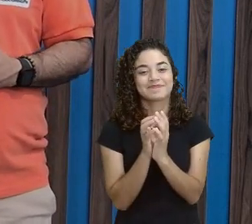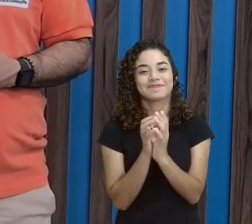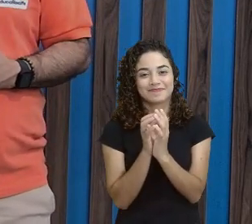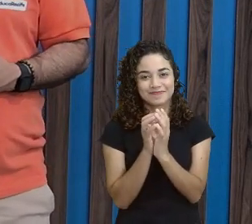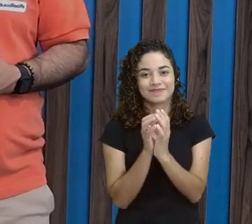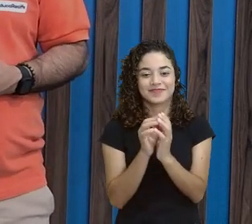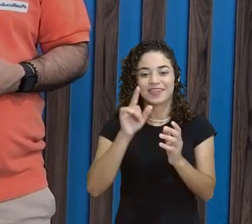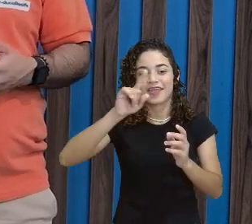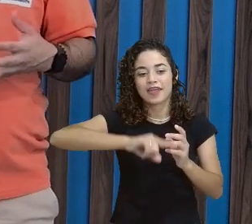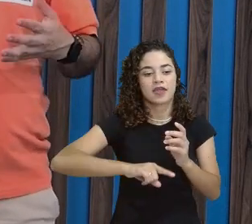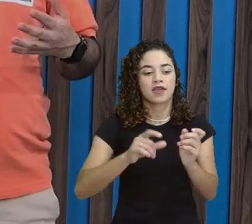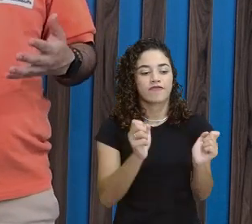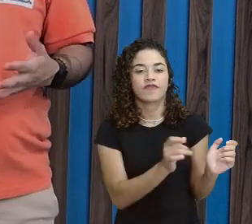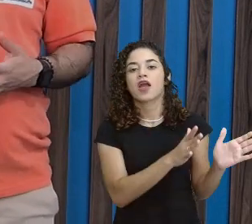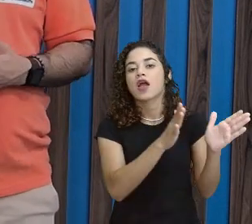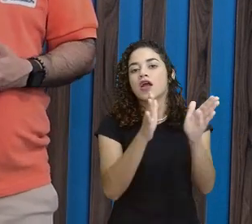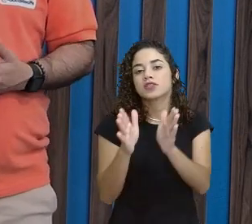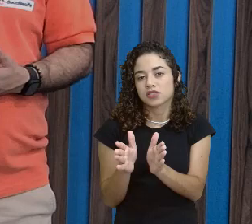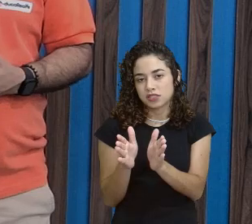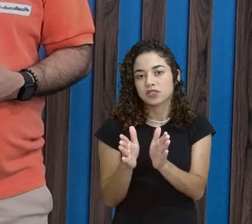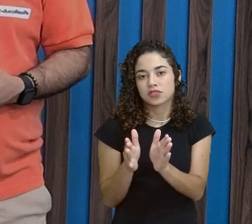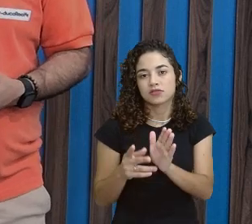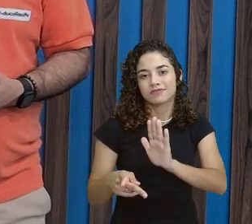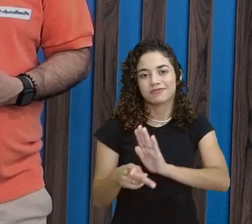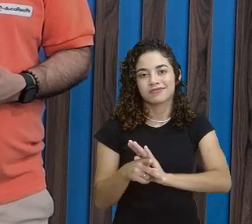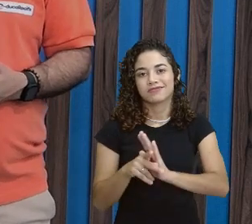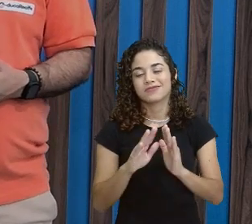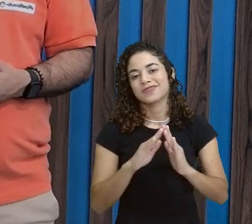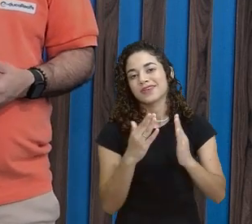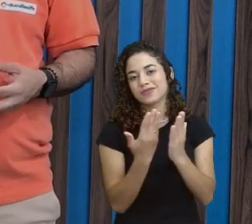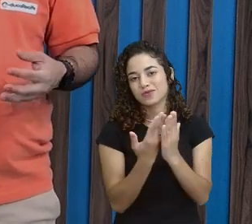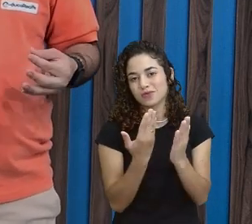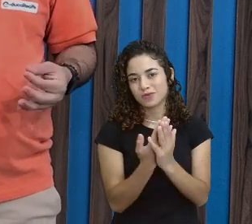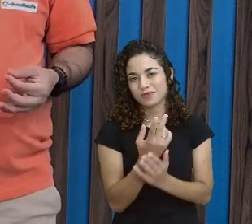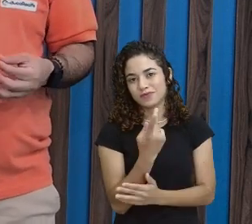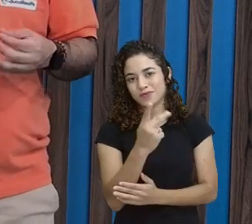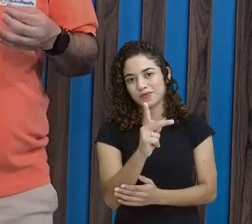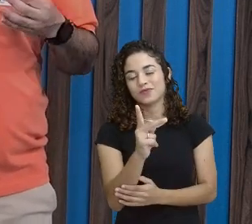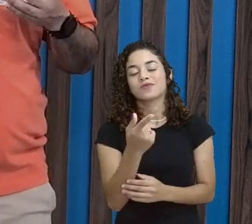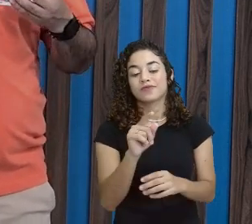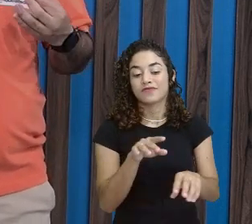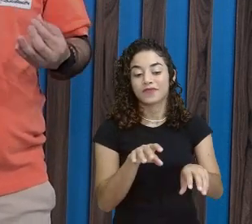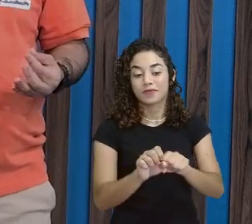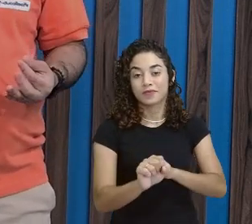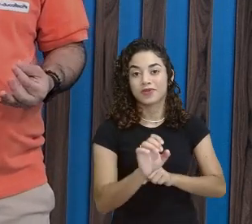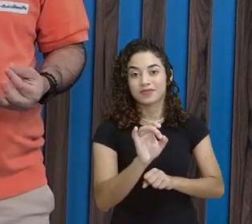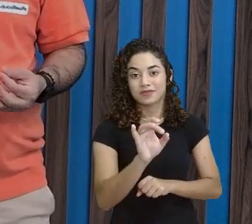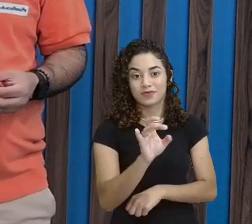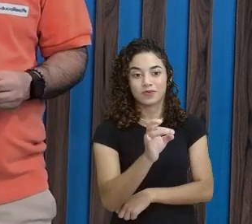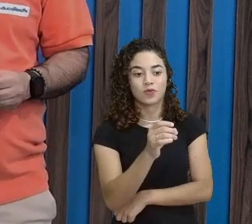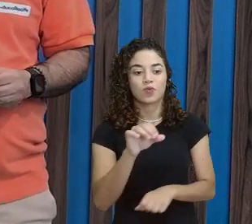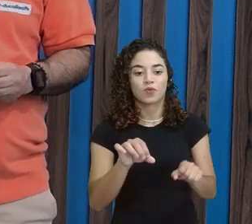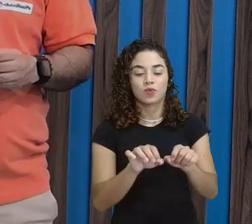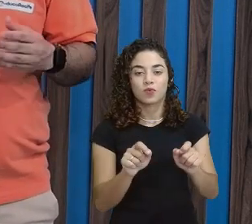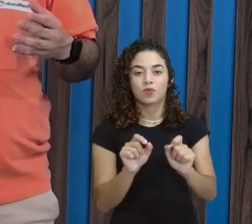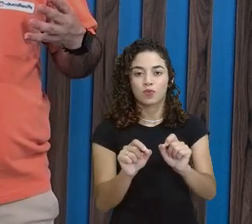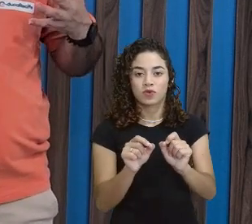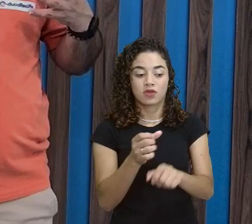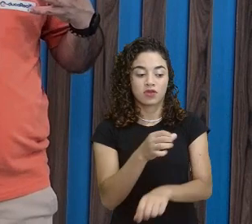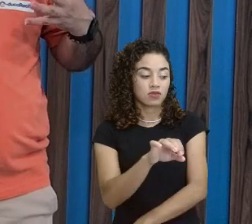dessa etapa da escolarização de vocês, que é a conclusão,